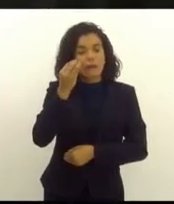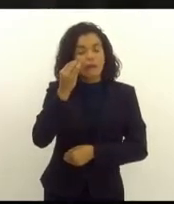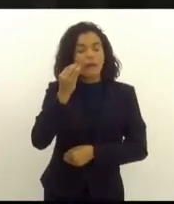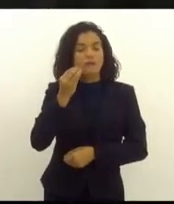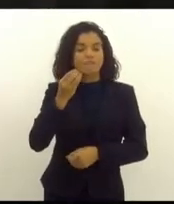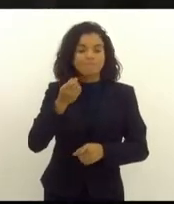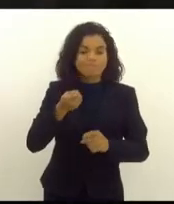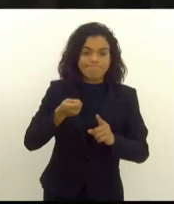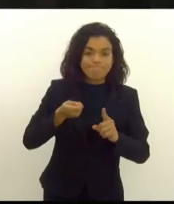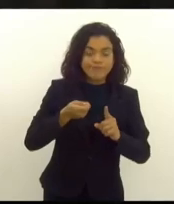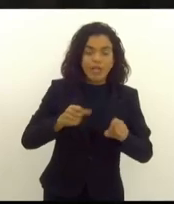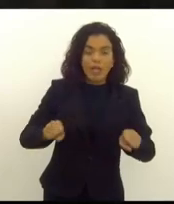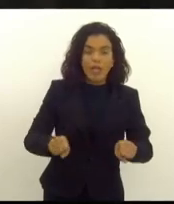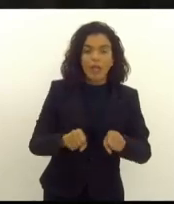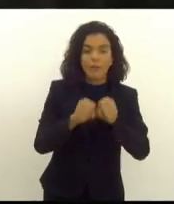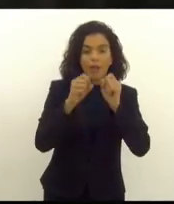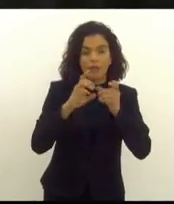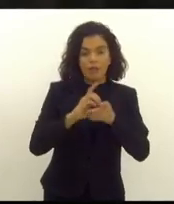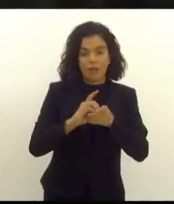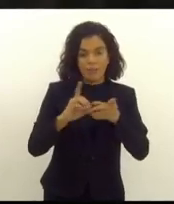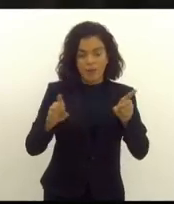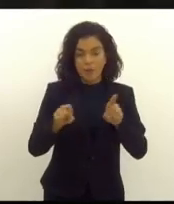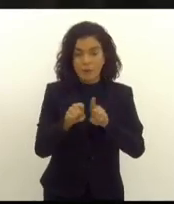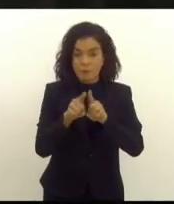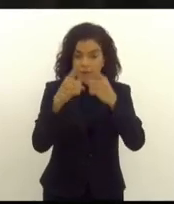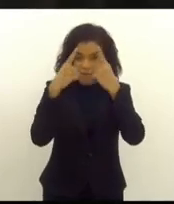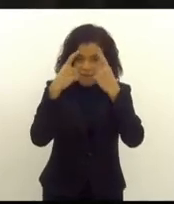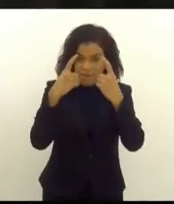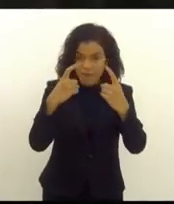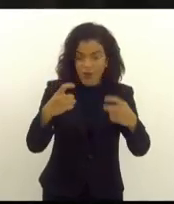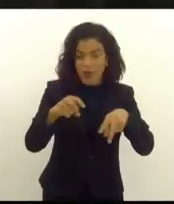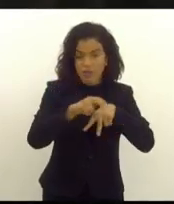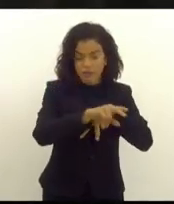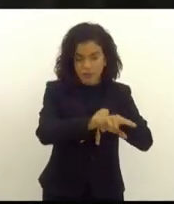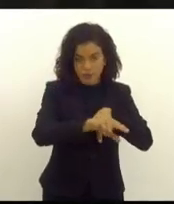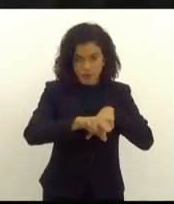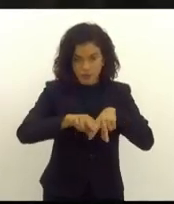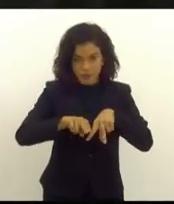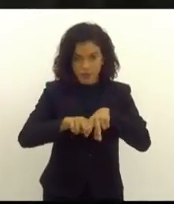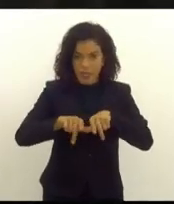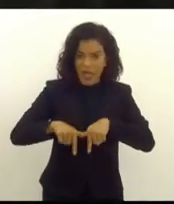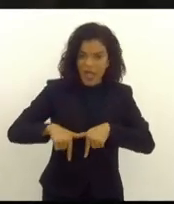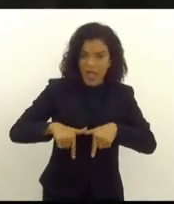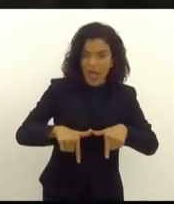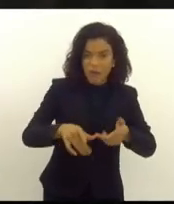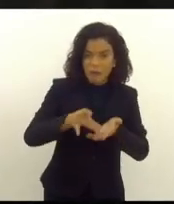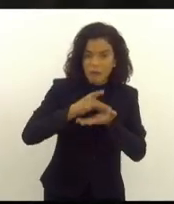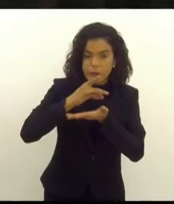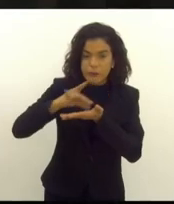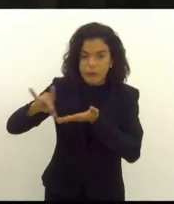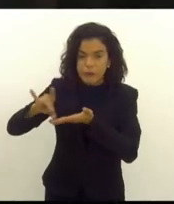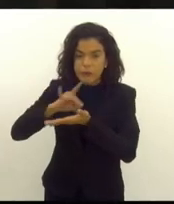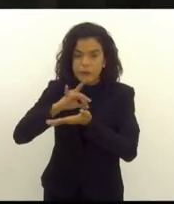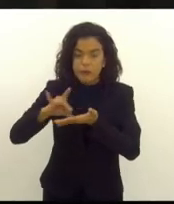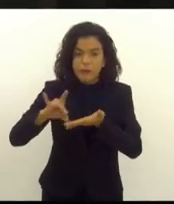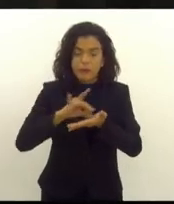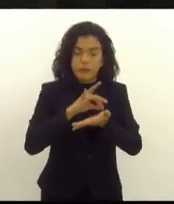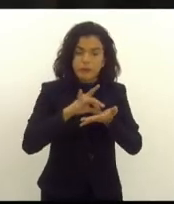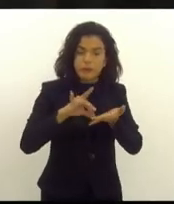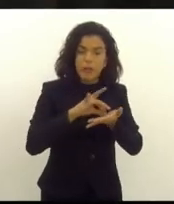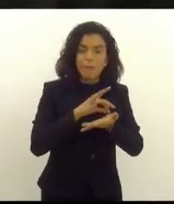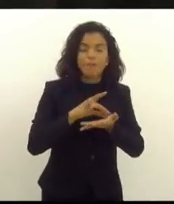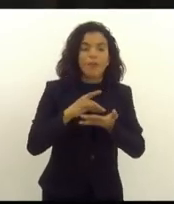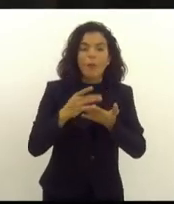liberdades democráticas e de uma profunda violência de gênero atos de ódio e intolerância